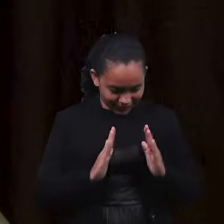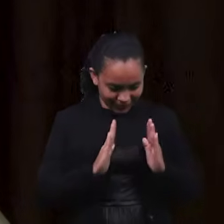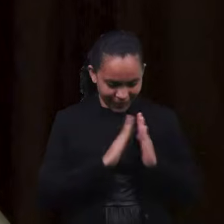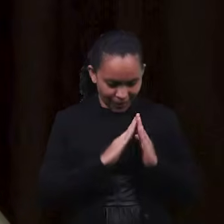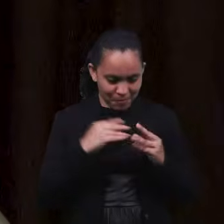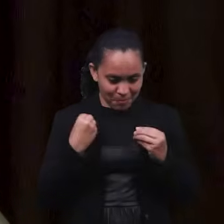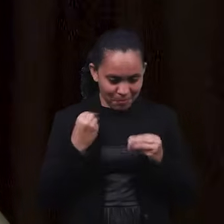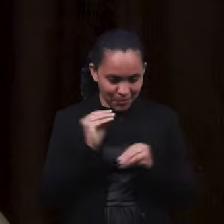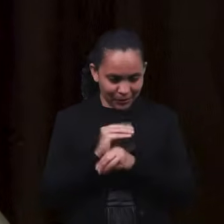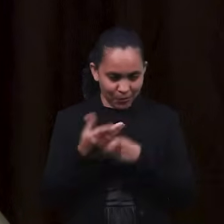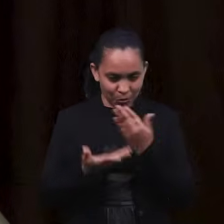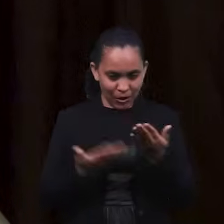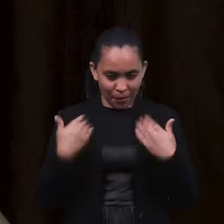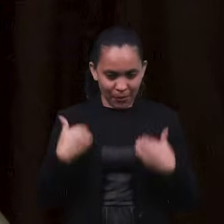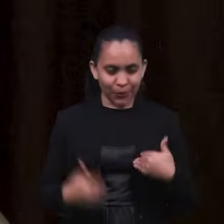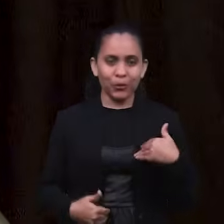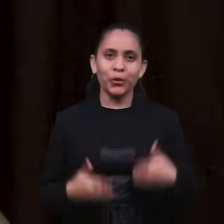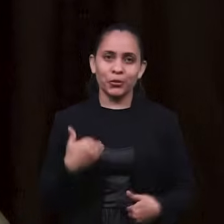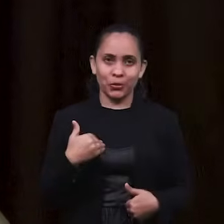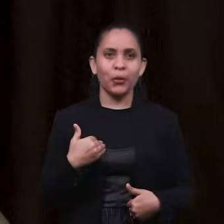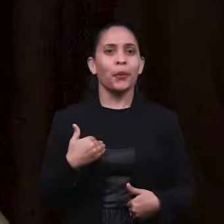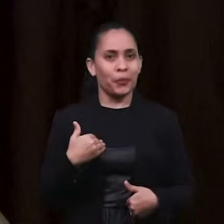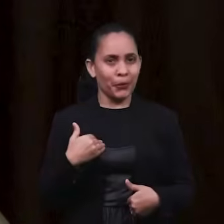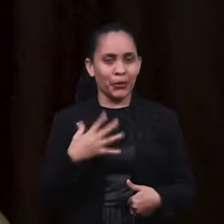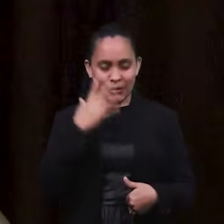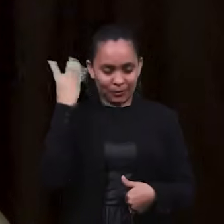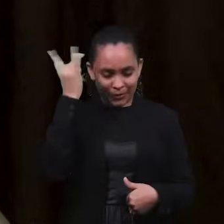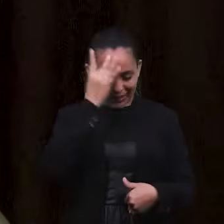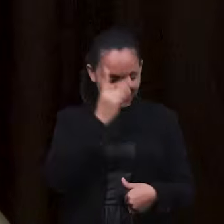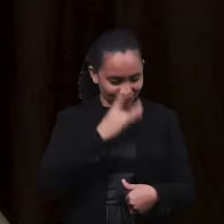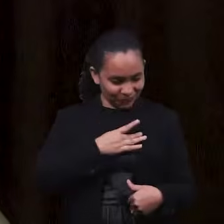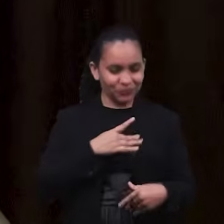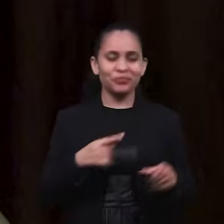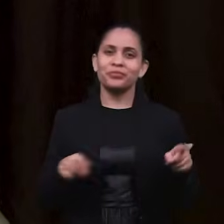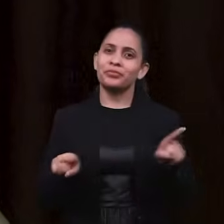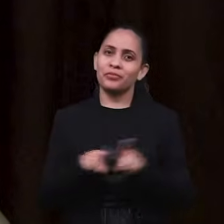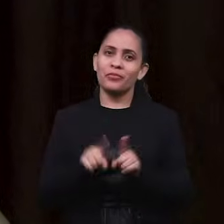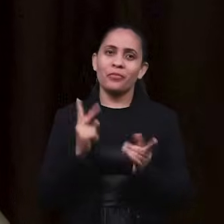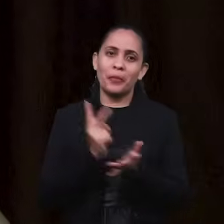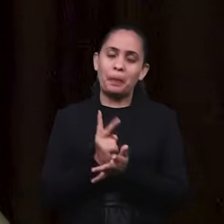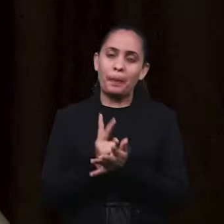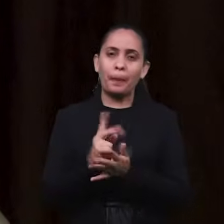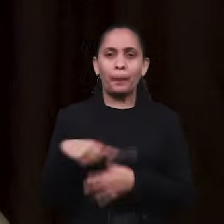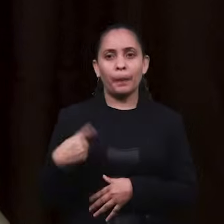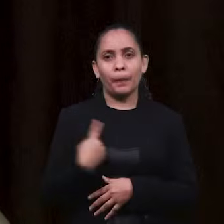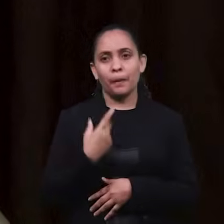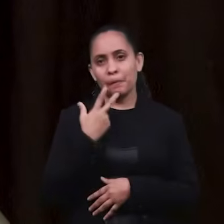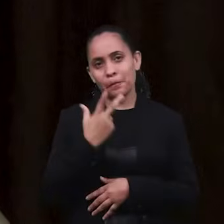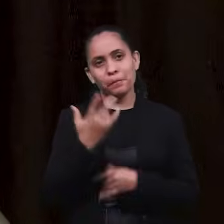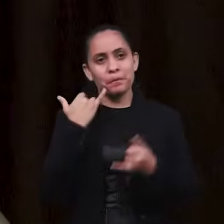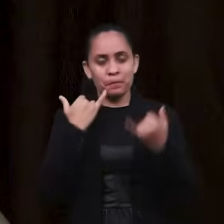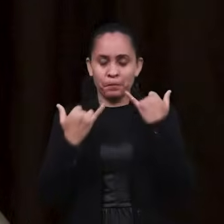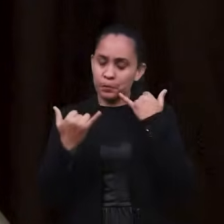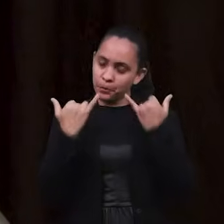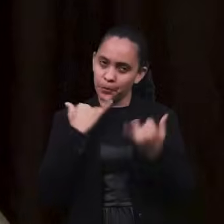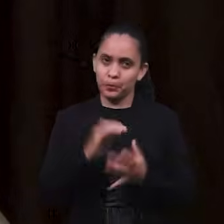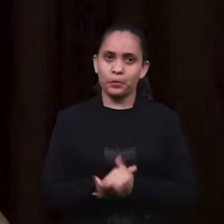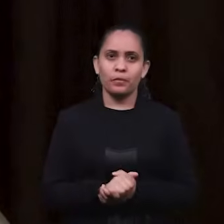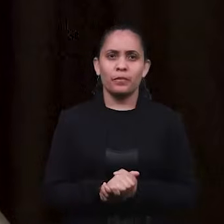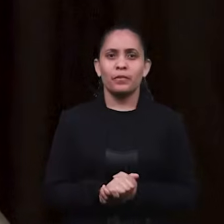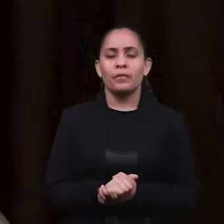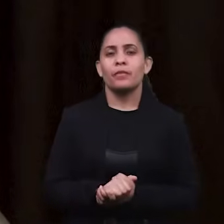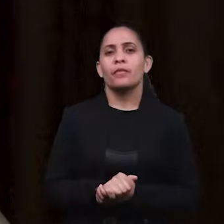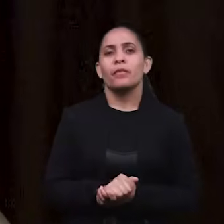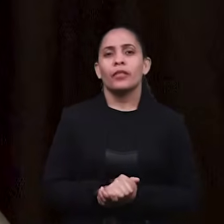cuidar bem, né? Com certeza. Então, eu acho que é isso que a gente vem sempre trazendo aqui, né? Sempre trazendo informações